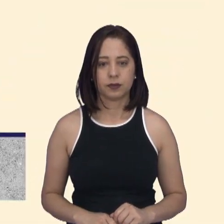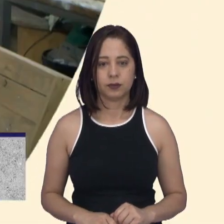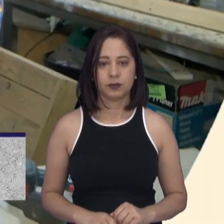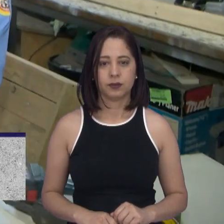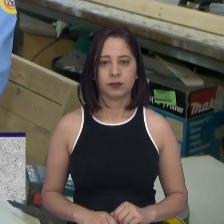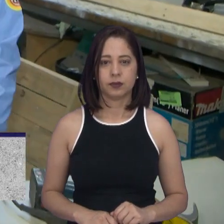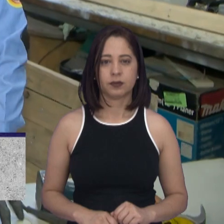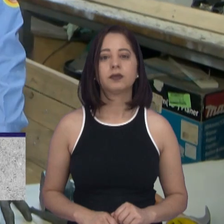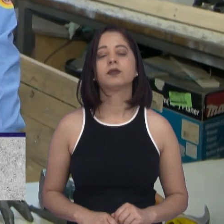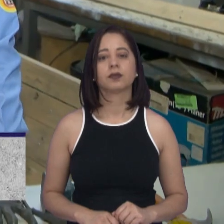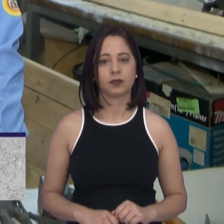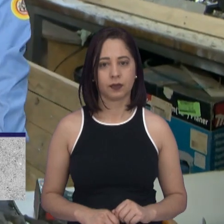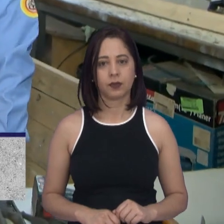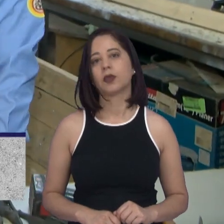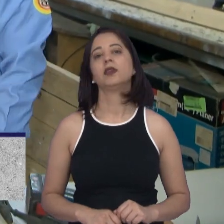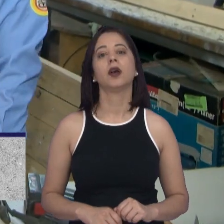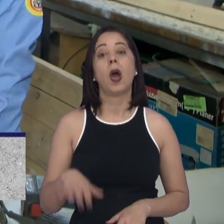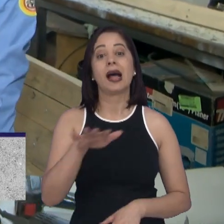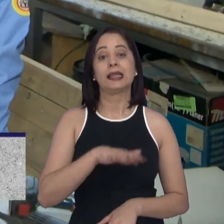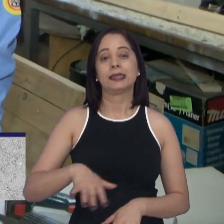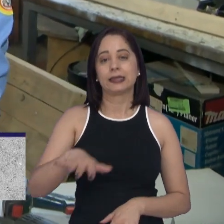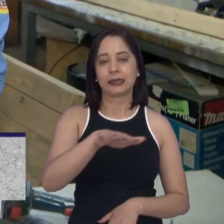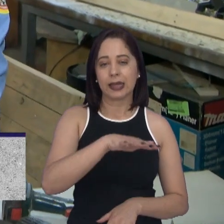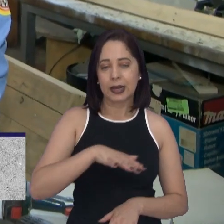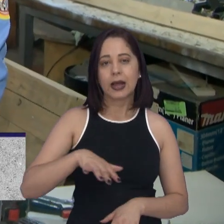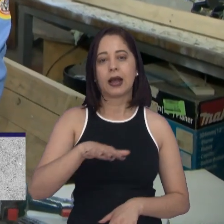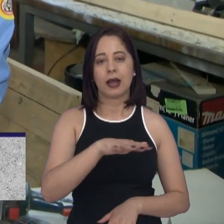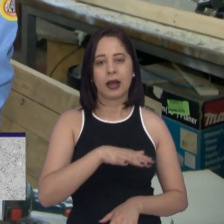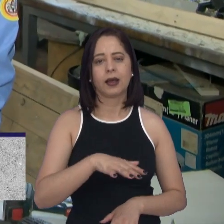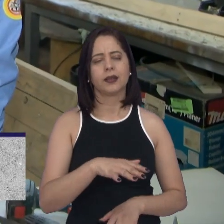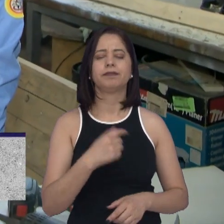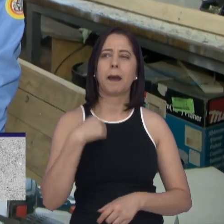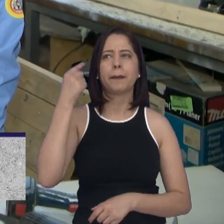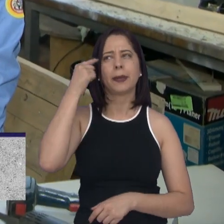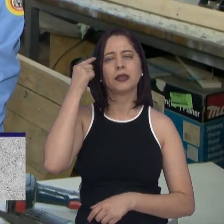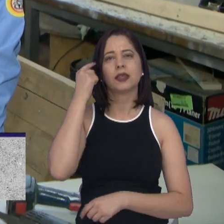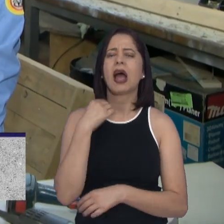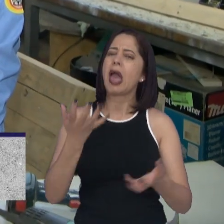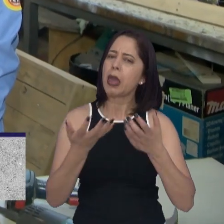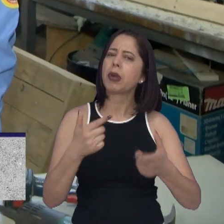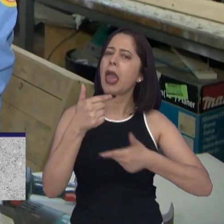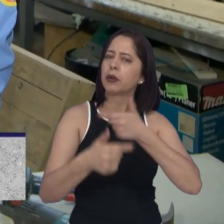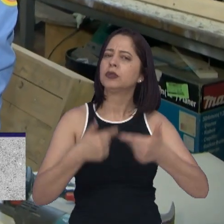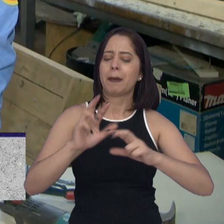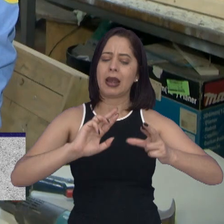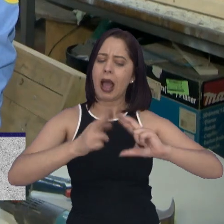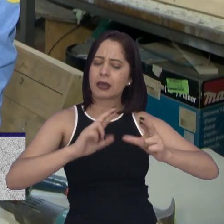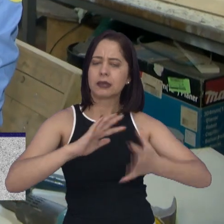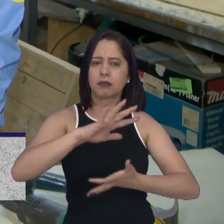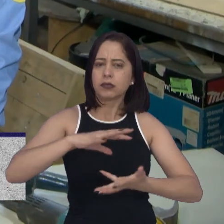Ô, Gabriel, nesse mercado, a pessoa quer, eu quero trabalhar com reciclável, com